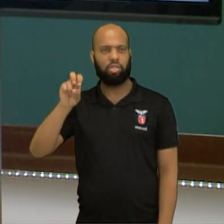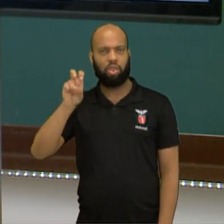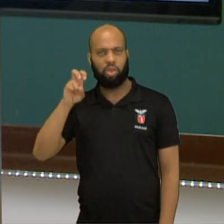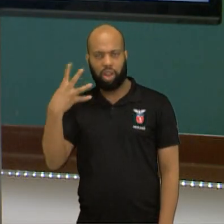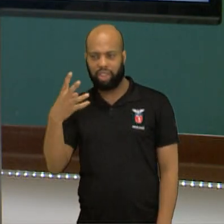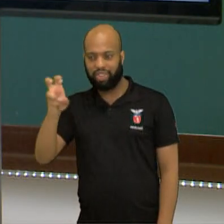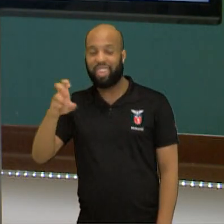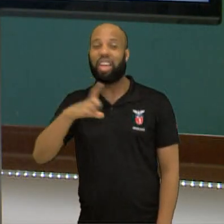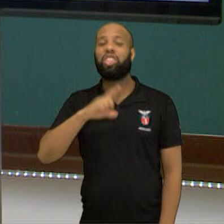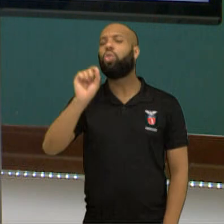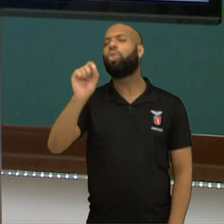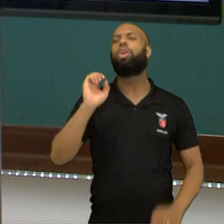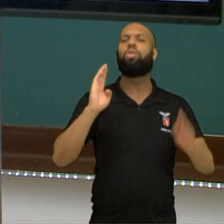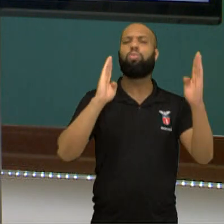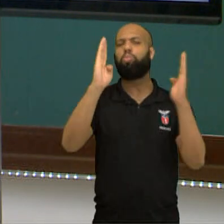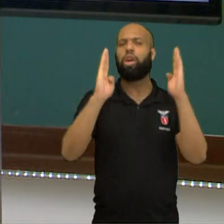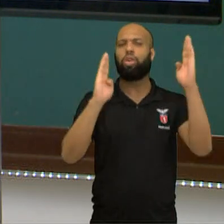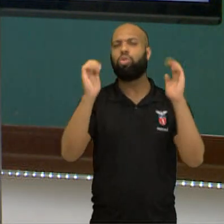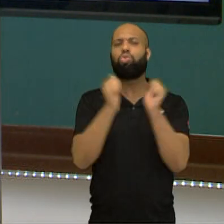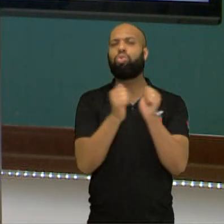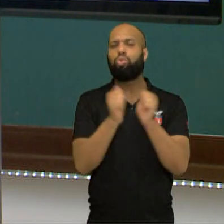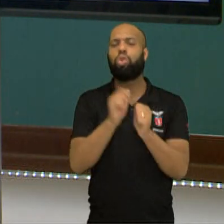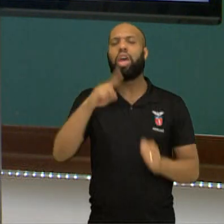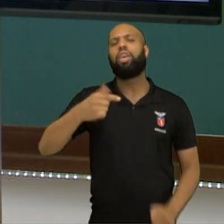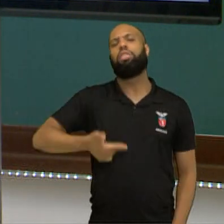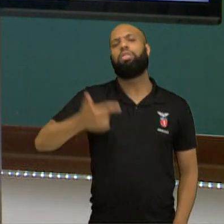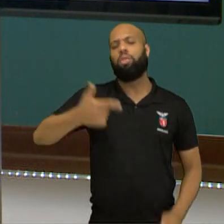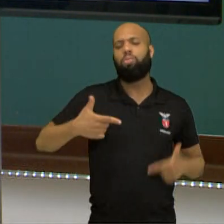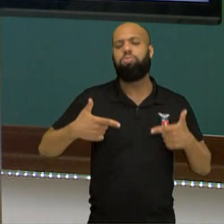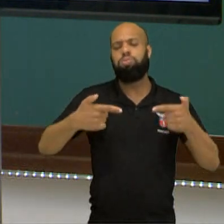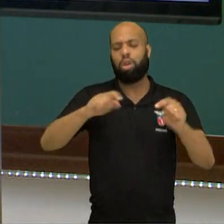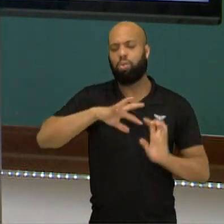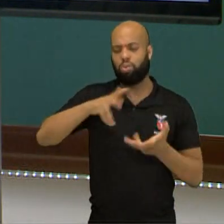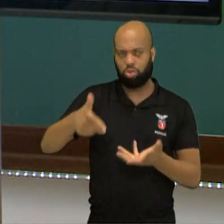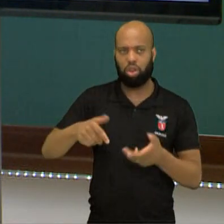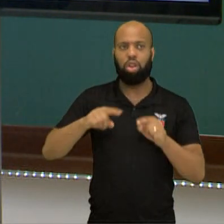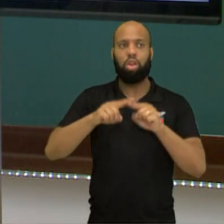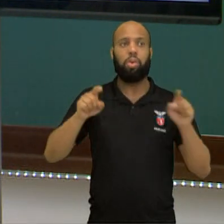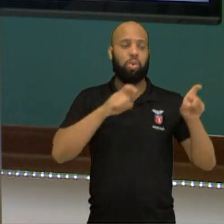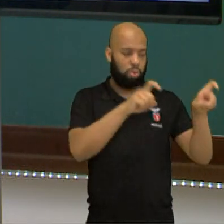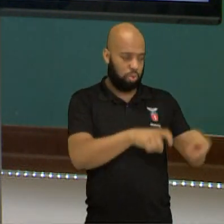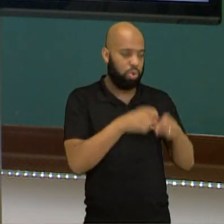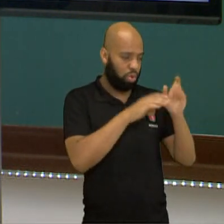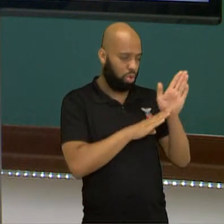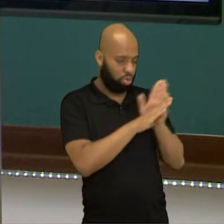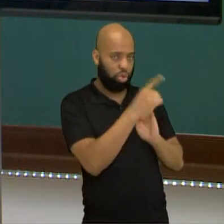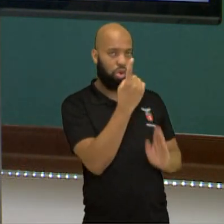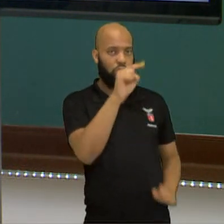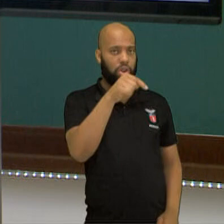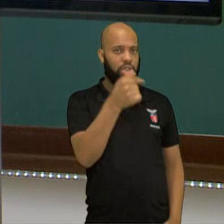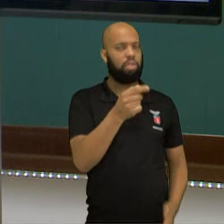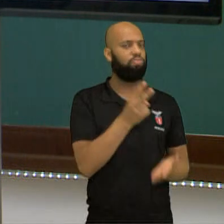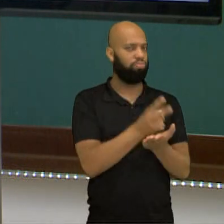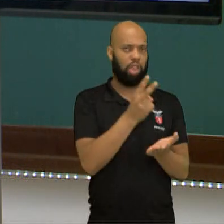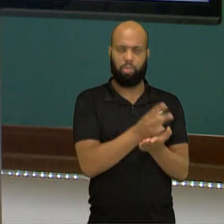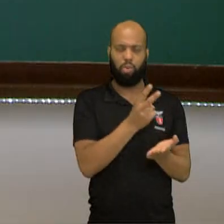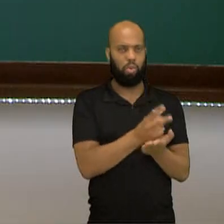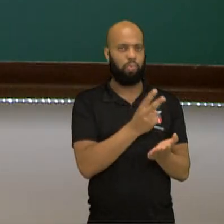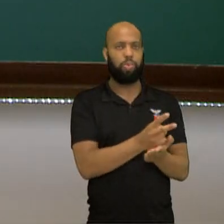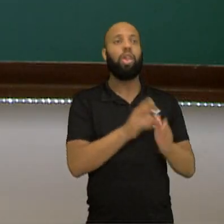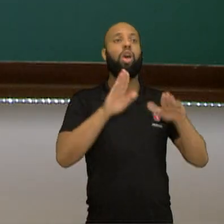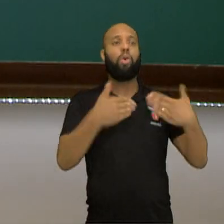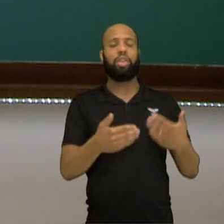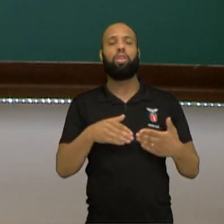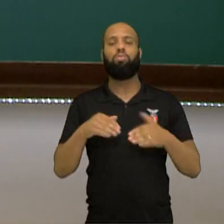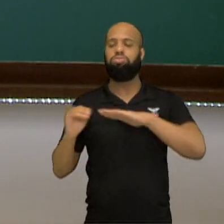a Segunda Guerra Mundial, a agricultura brasileira permaneceu crescendo, 1,7%. A indústria